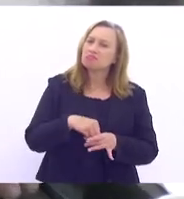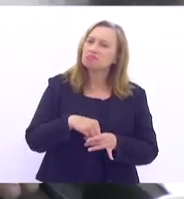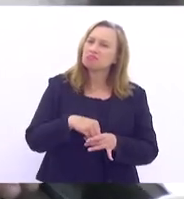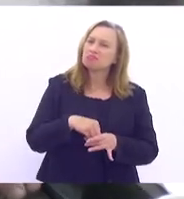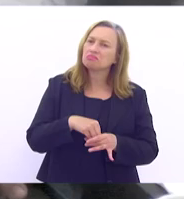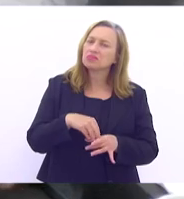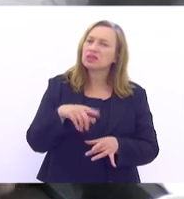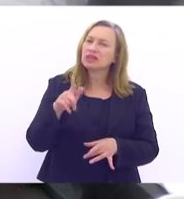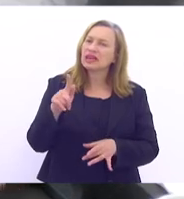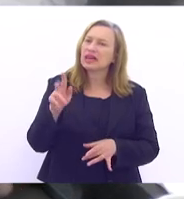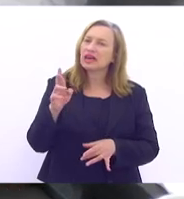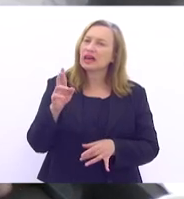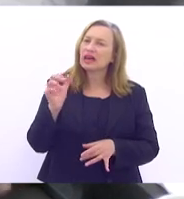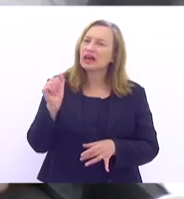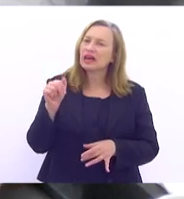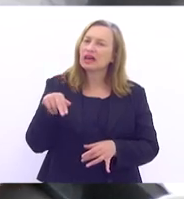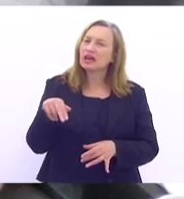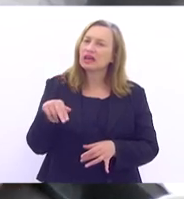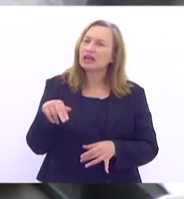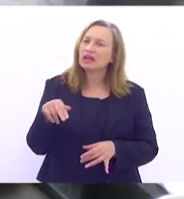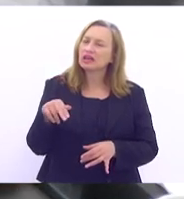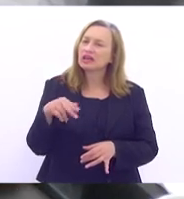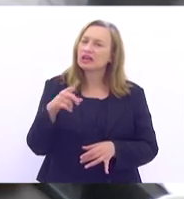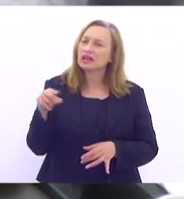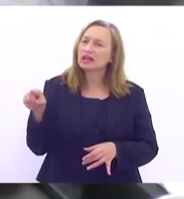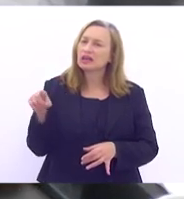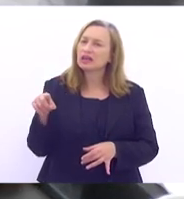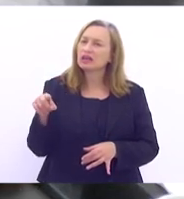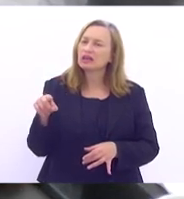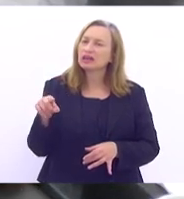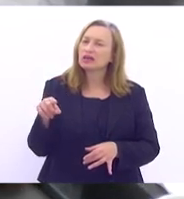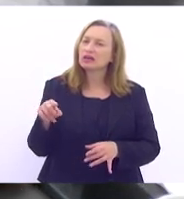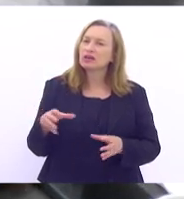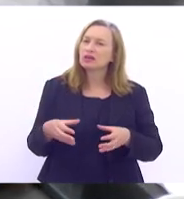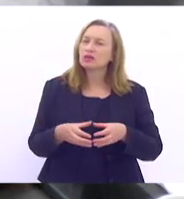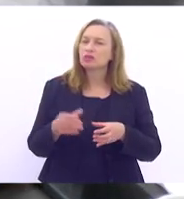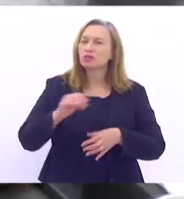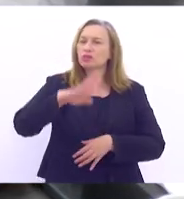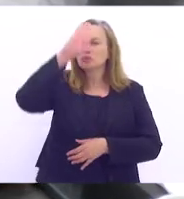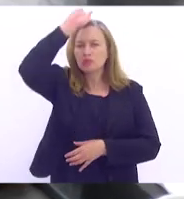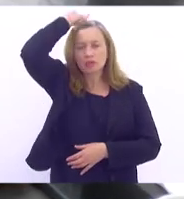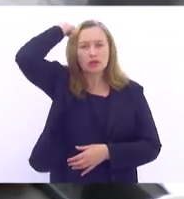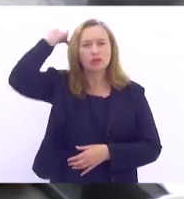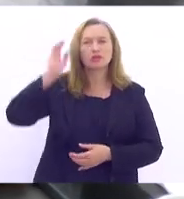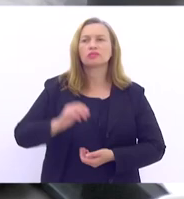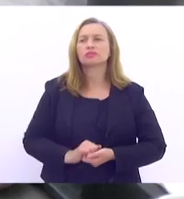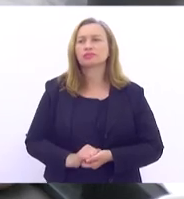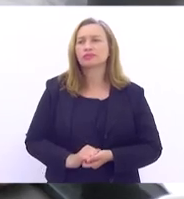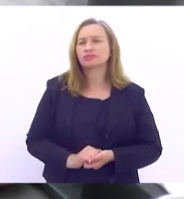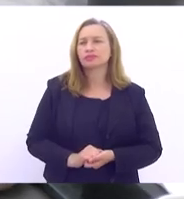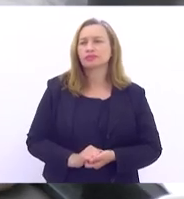da GRAM, né, para o Corpo de Bombeiros. Né. E,